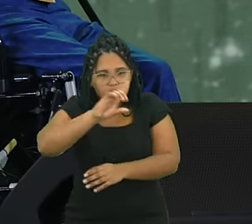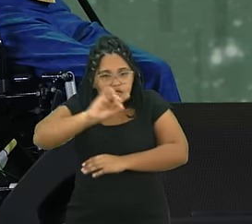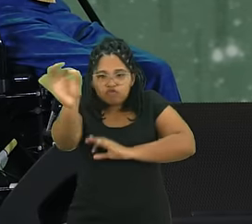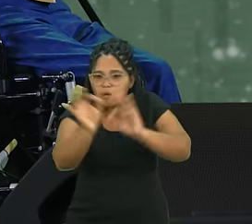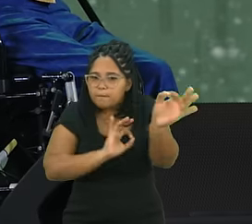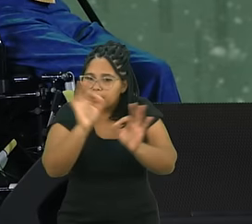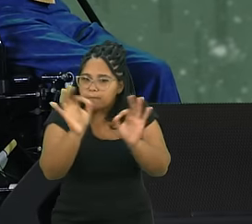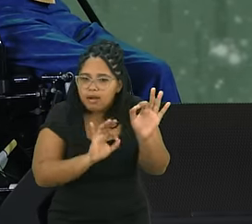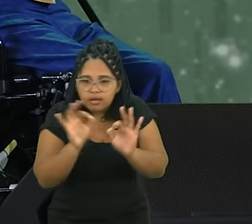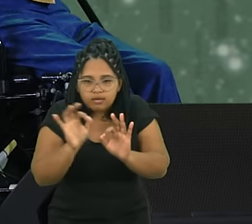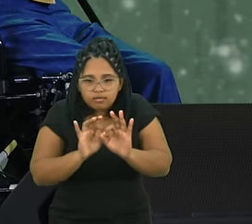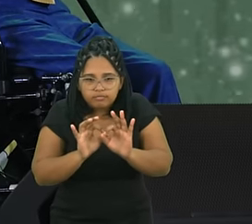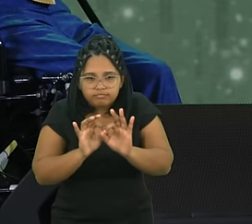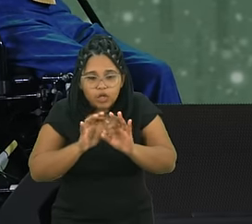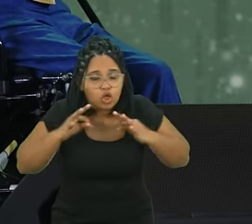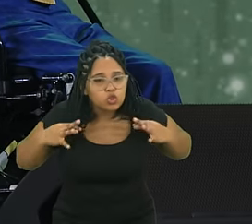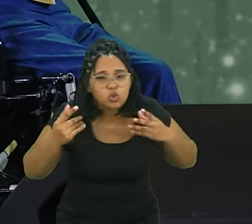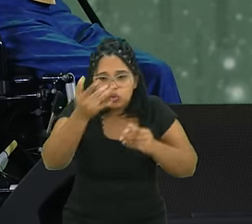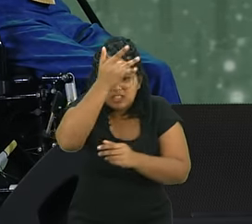Aleluias.